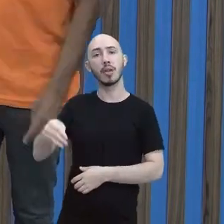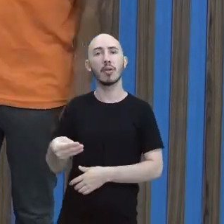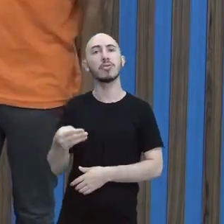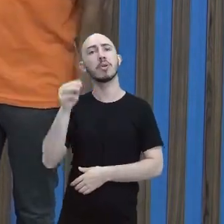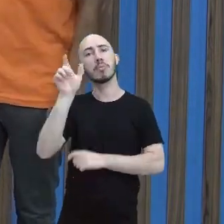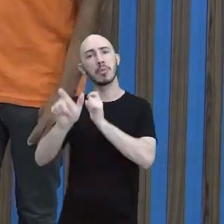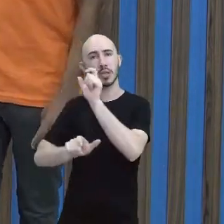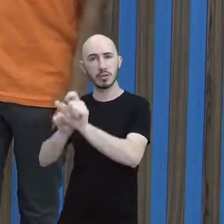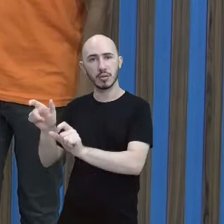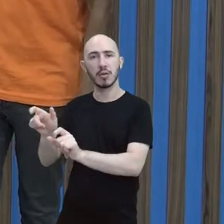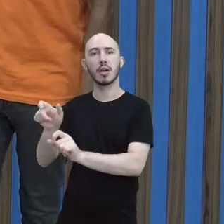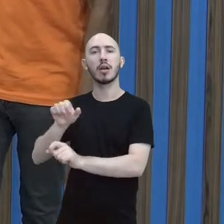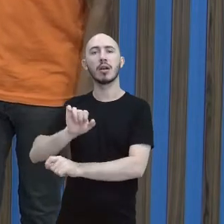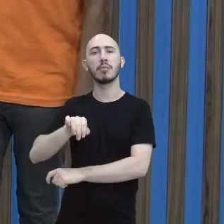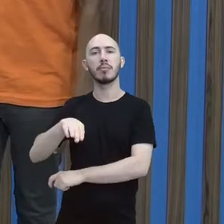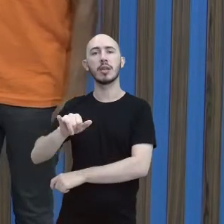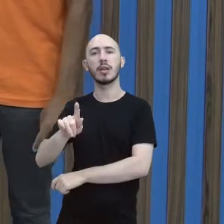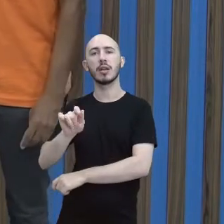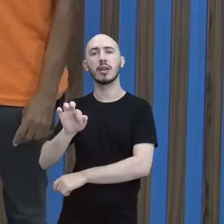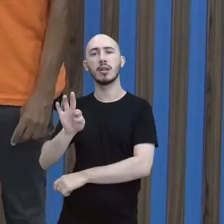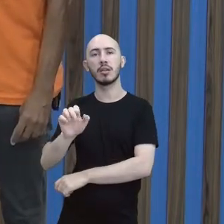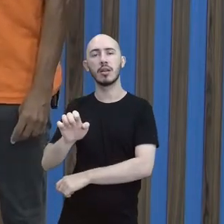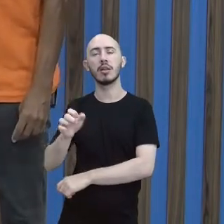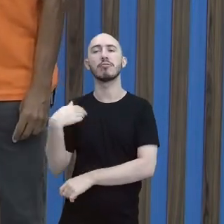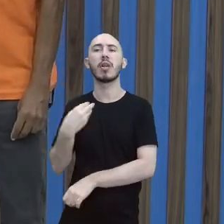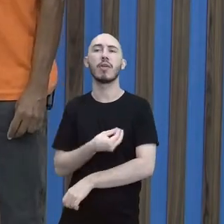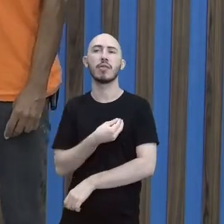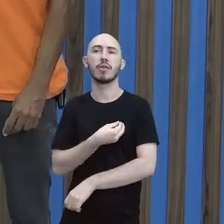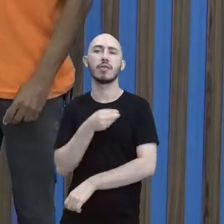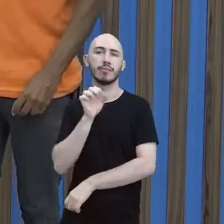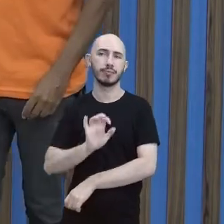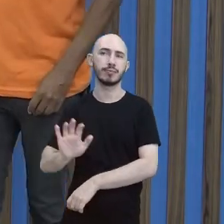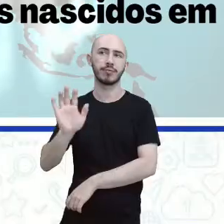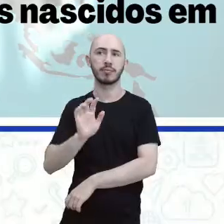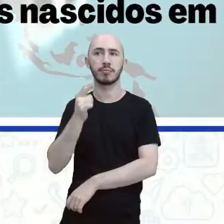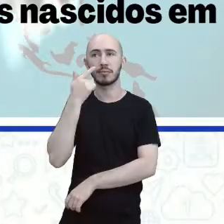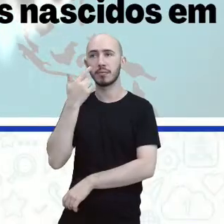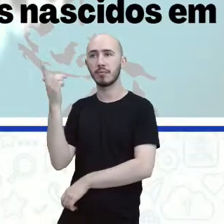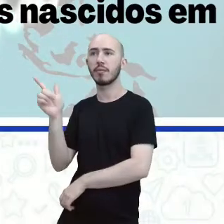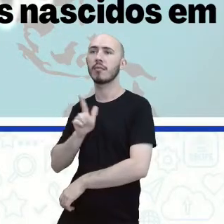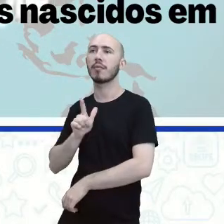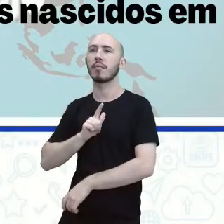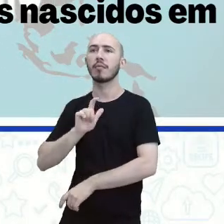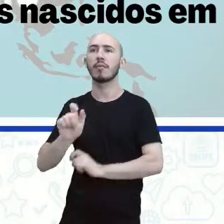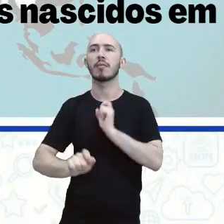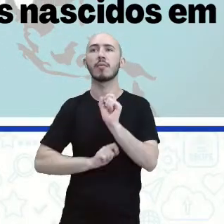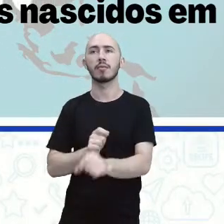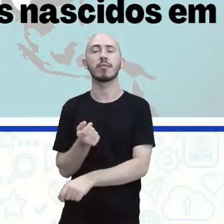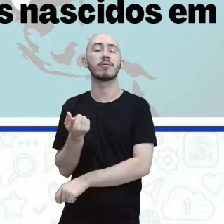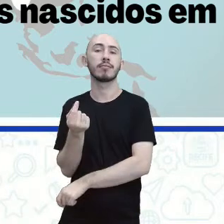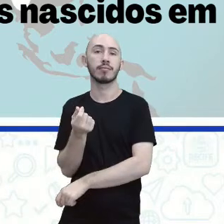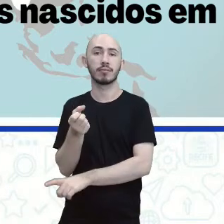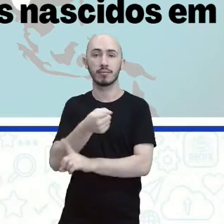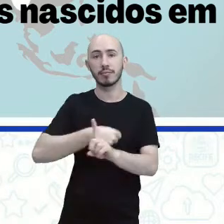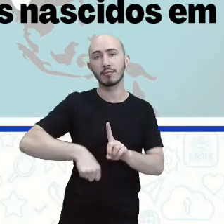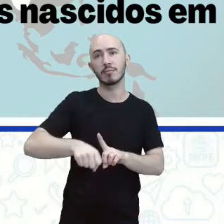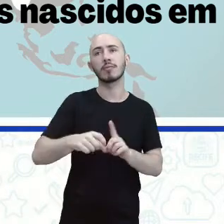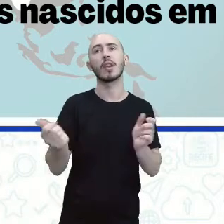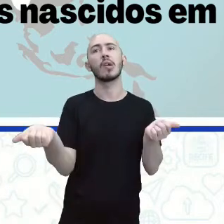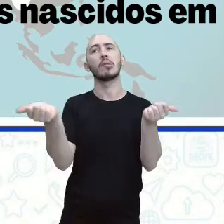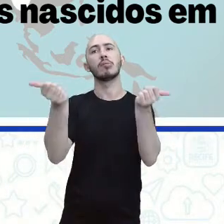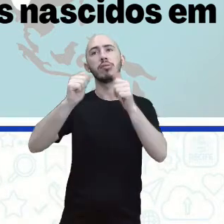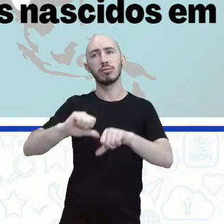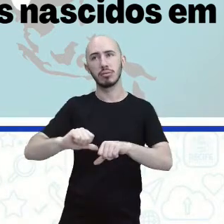Vamos adiantar aqui. Principais motivos, professor, está aqui, olha. Olha aí. A crise socioeconômica em países como o norte da África, a crise econômica mundial